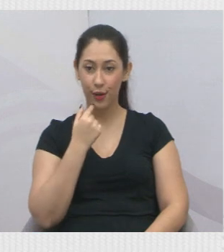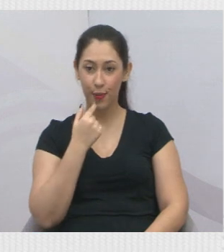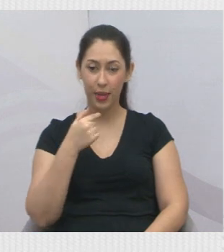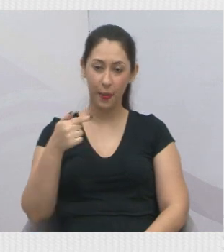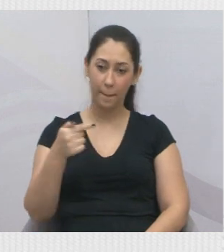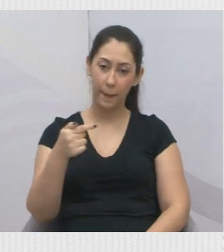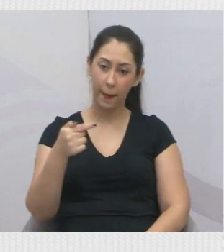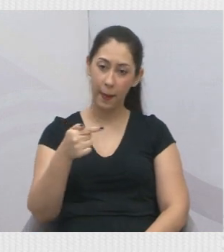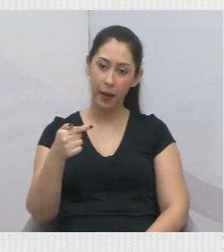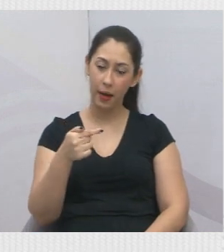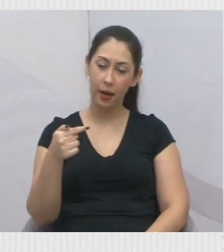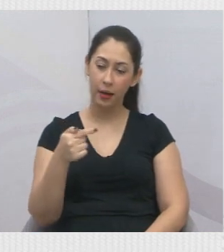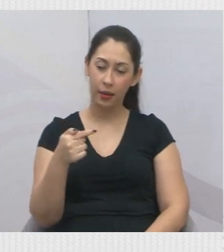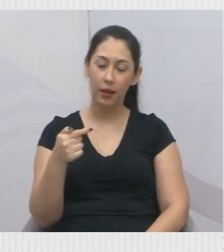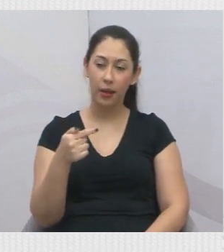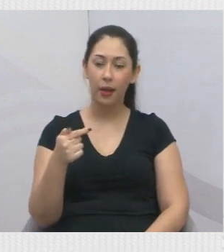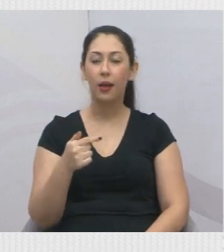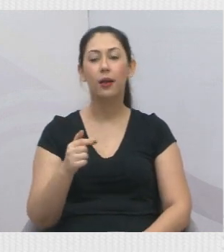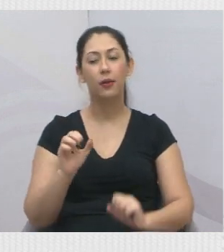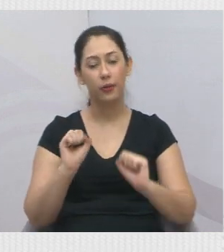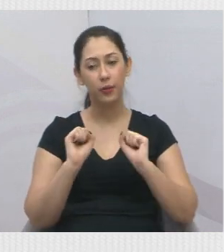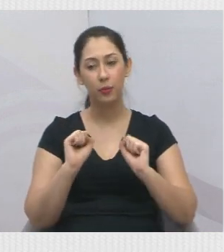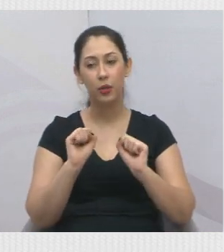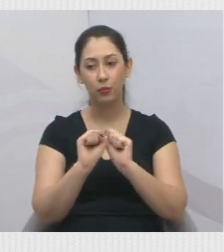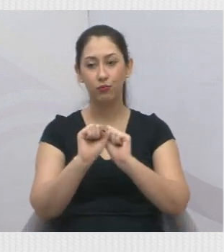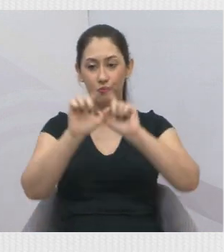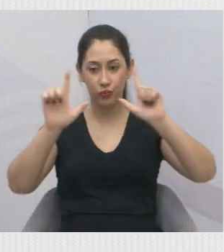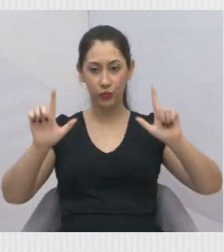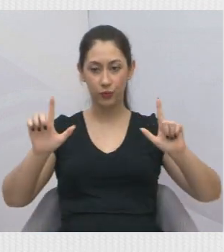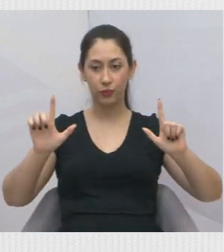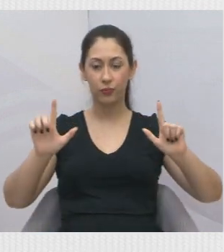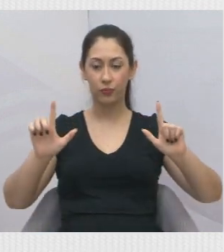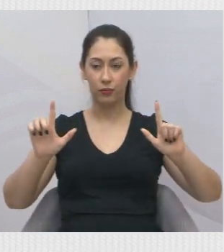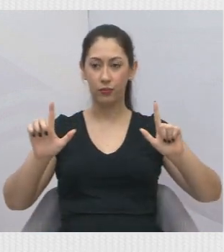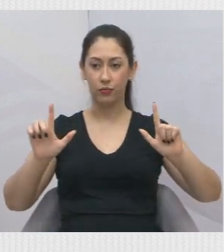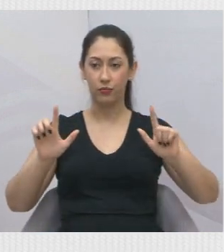duas setinhas em vermelho, que vocês vão ter no próximo slide